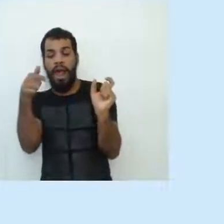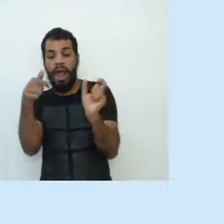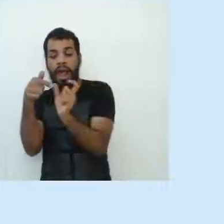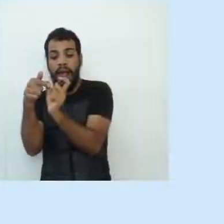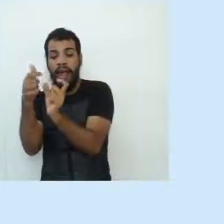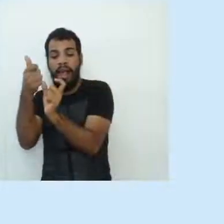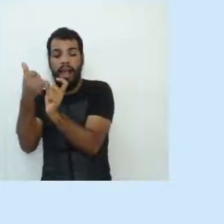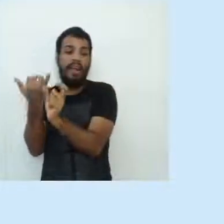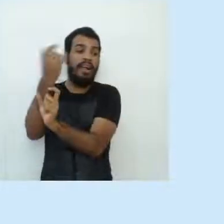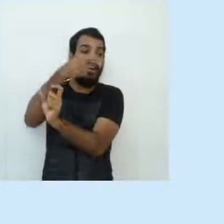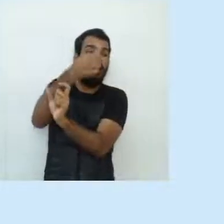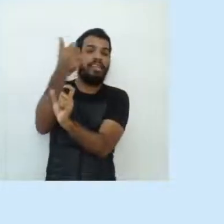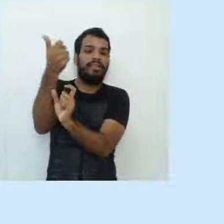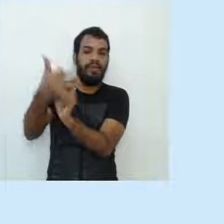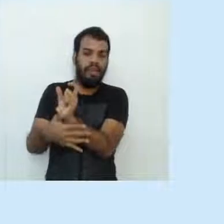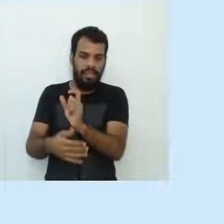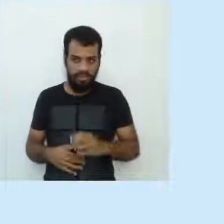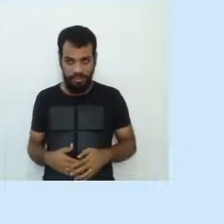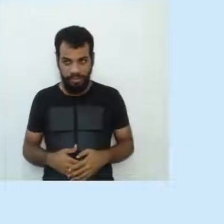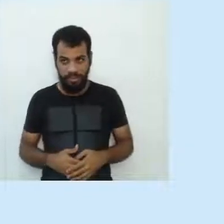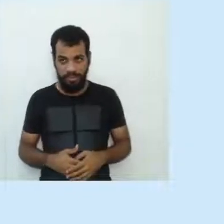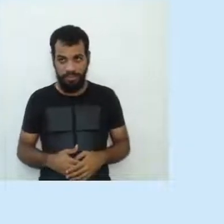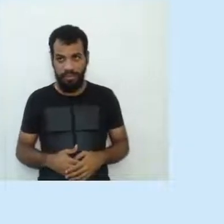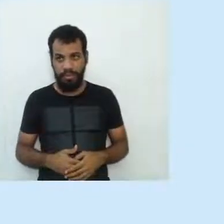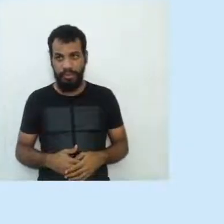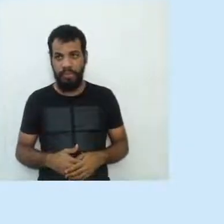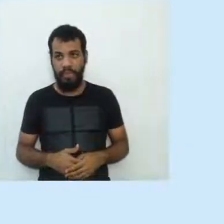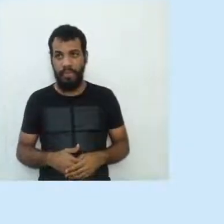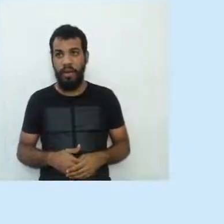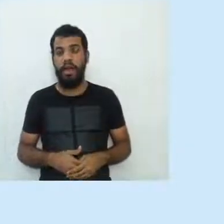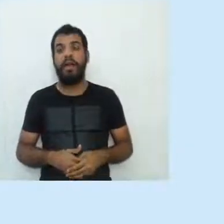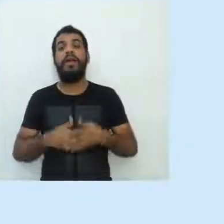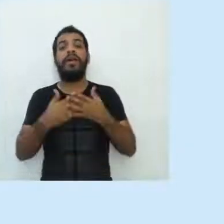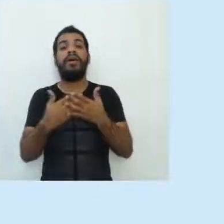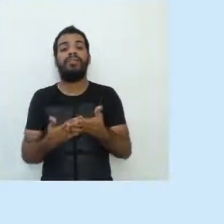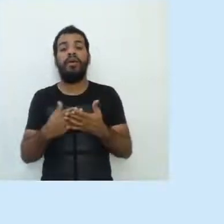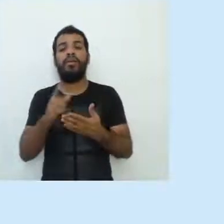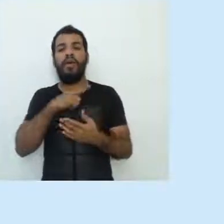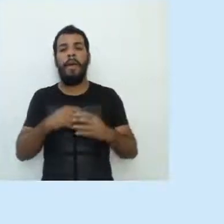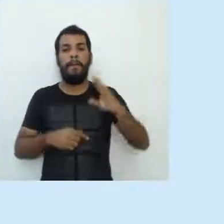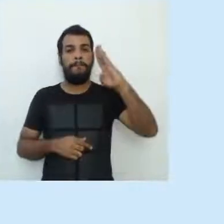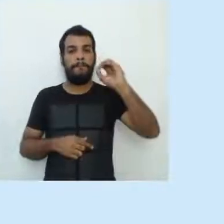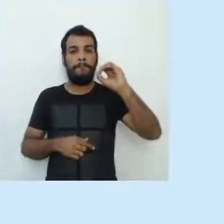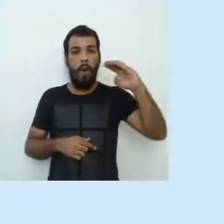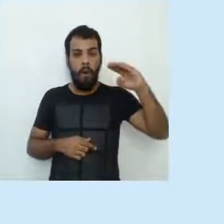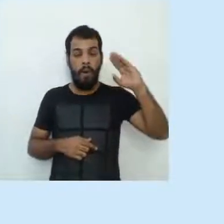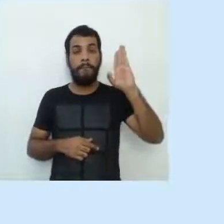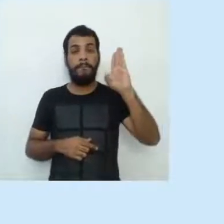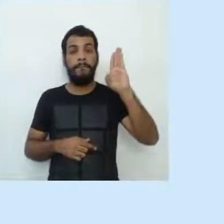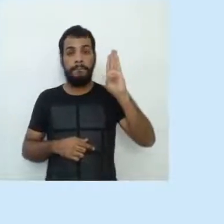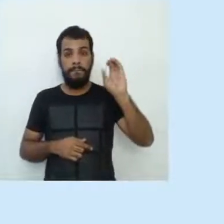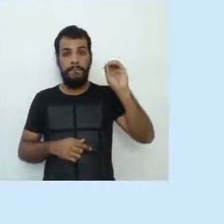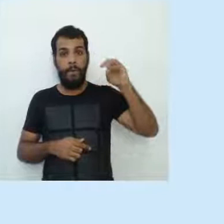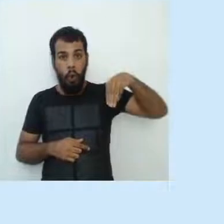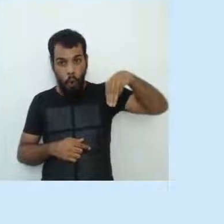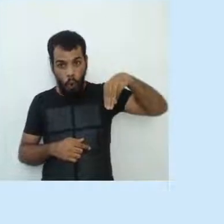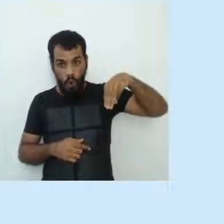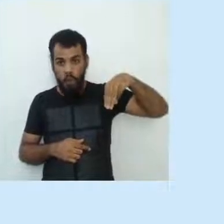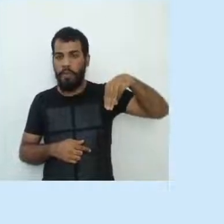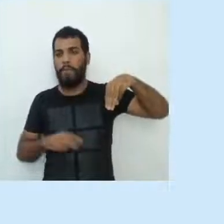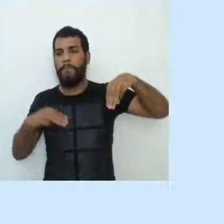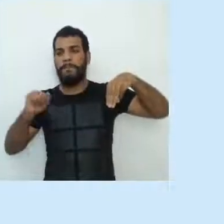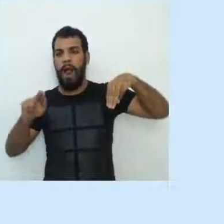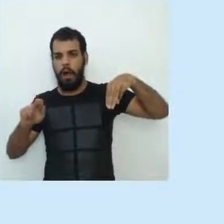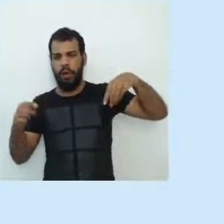é um adjetivo e ele é usado como o contrário de bom, que também é um adjetivo. Você é um bom